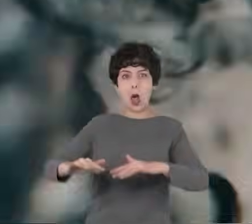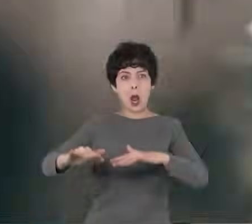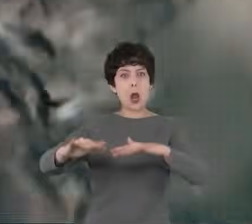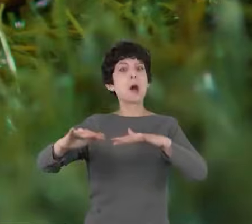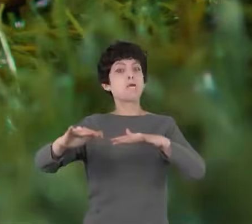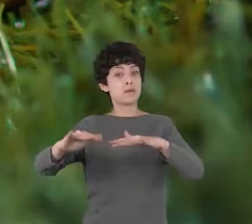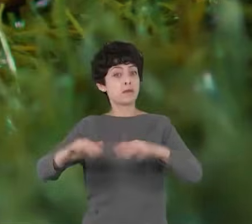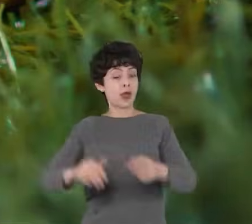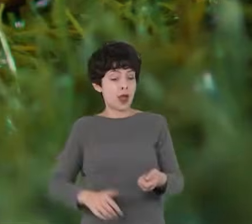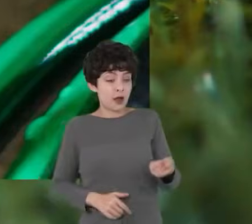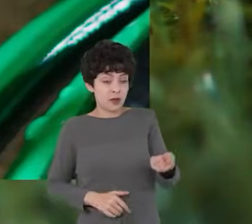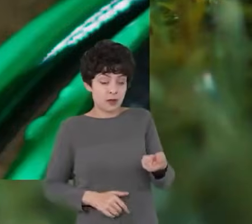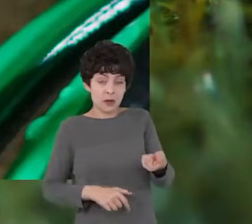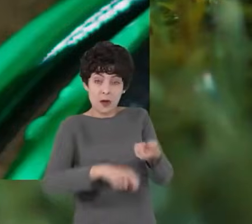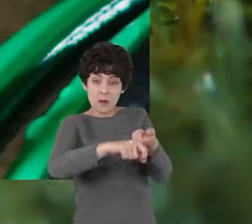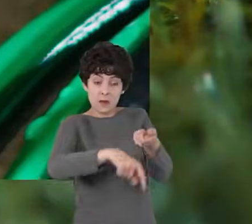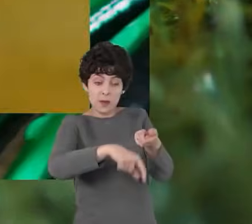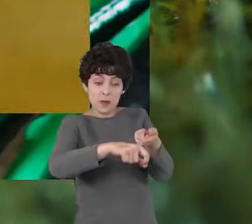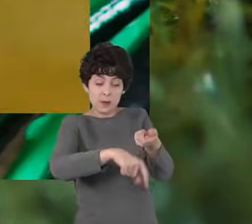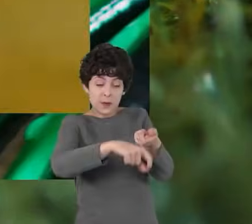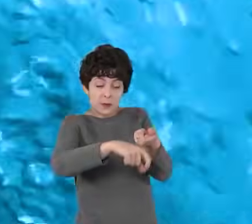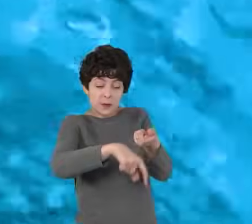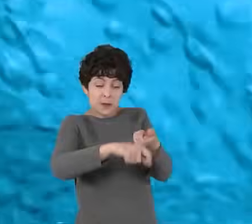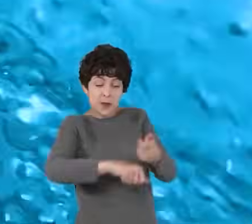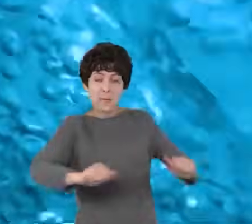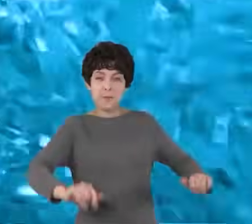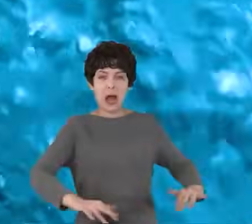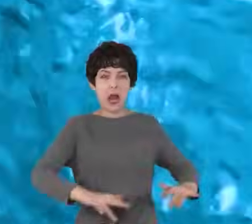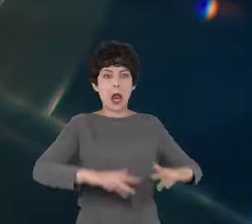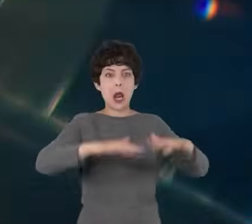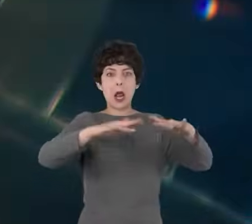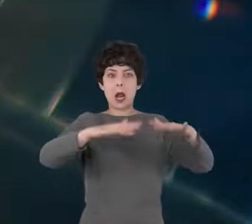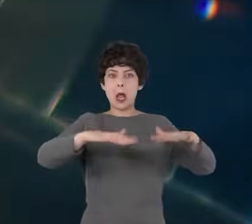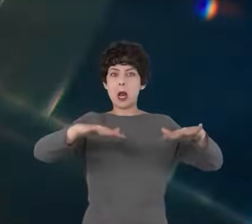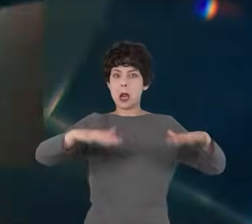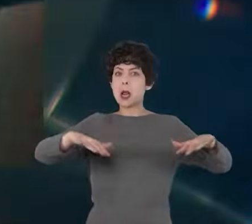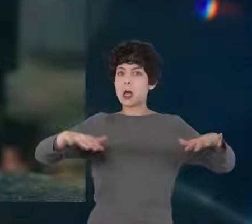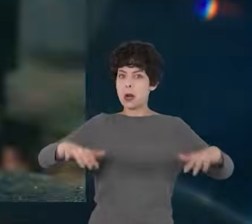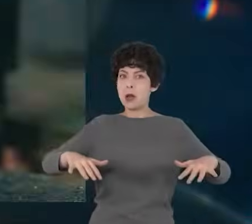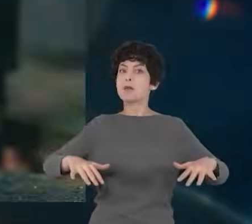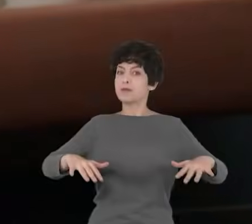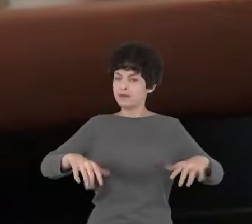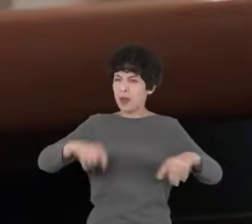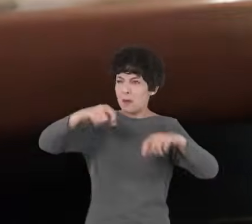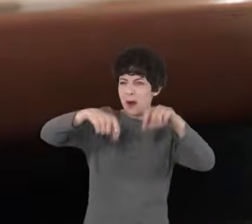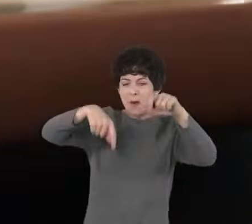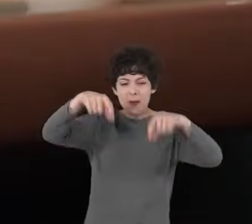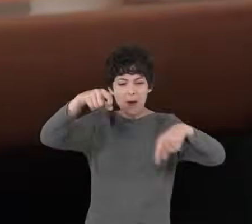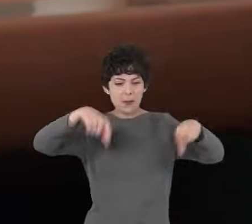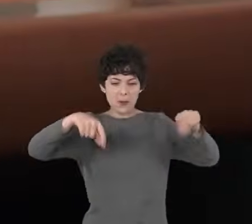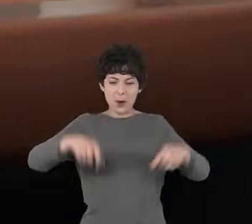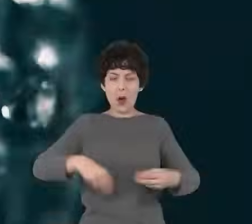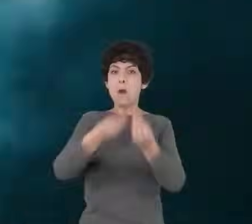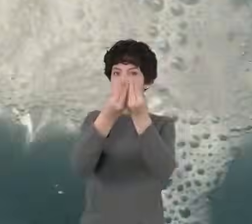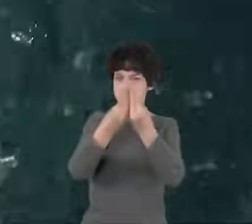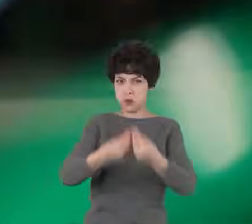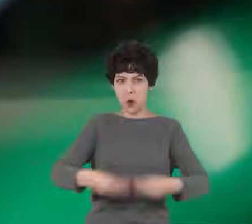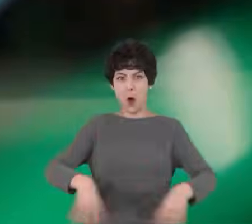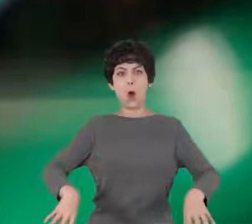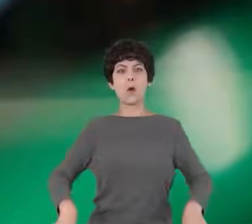de litros. Uma gota vazando da mangueira, milhares de litros. Um desperdício gigante começa com apenas uma